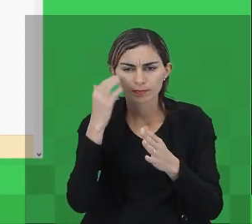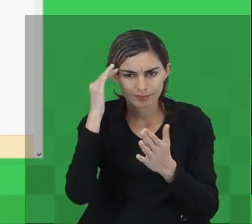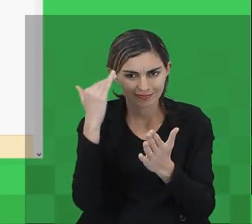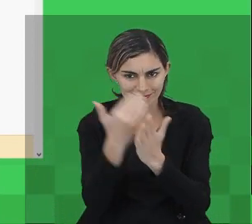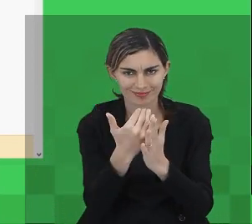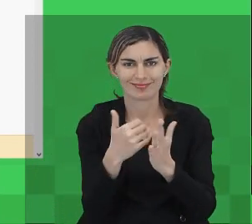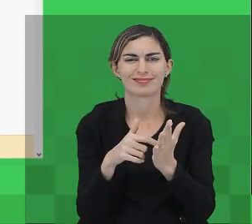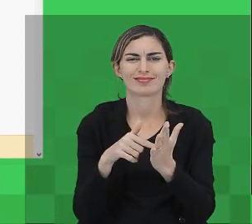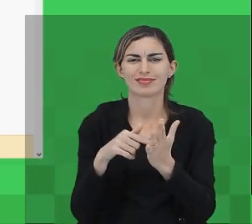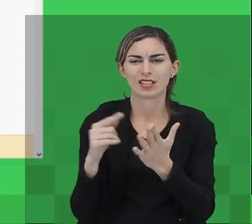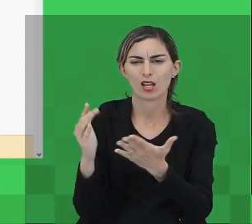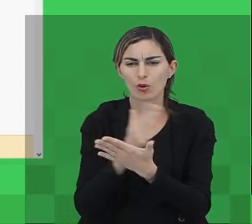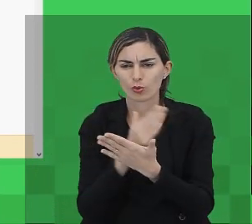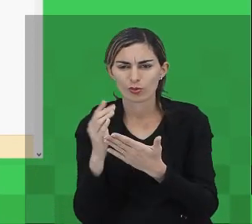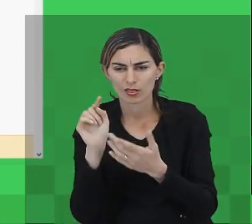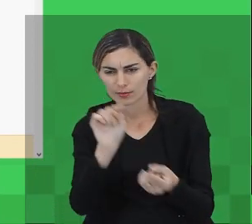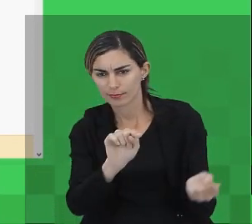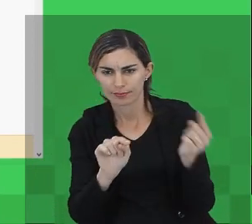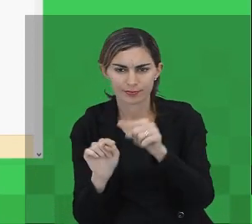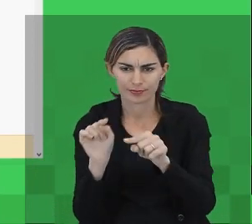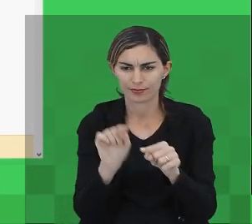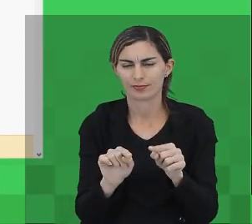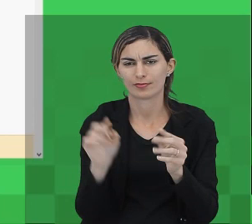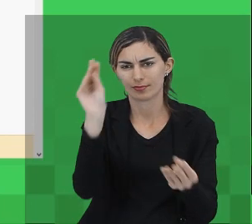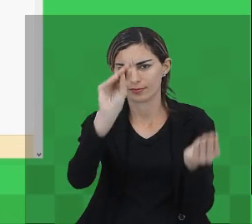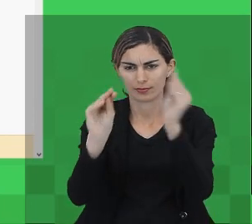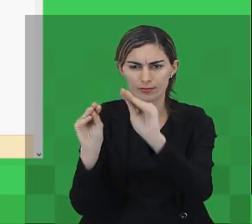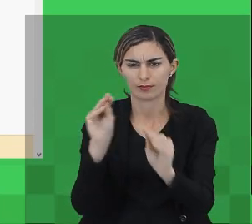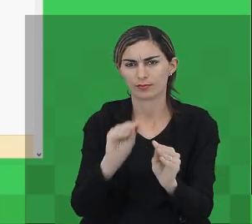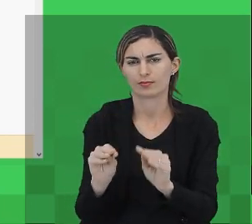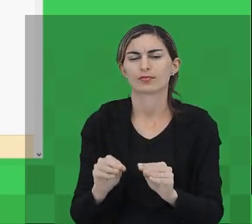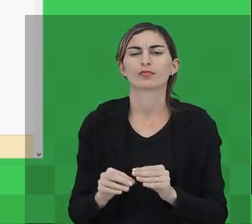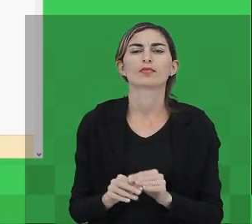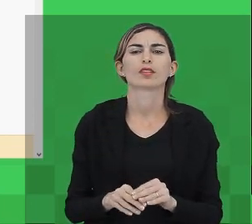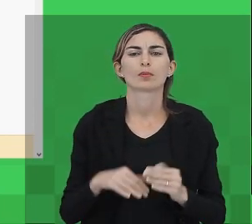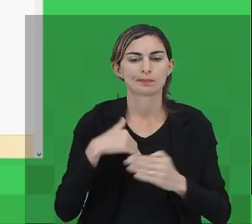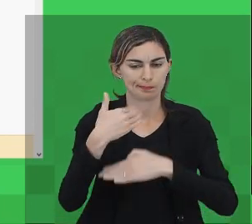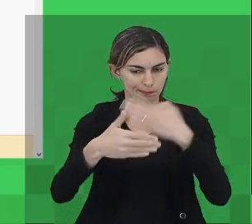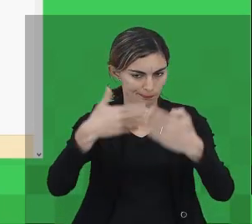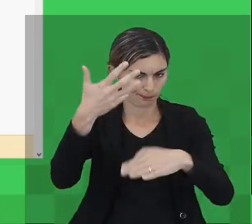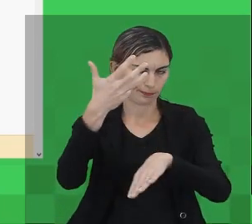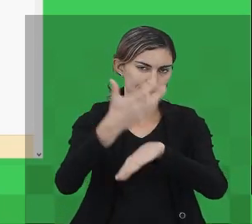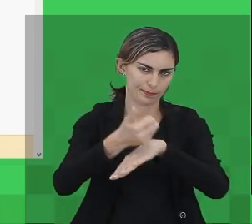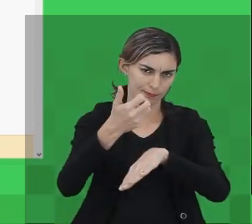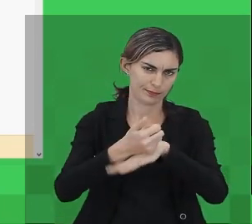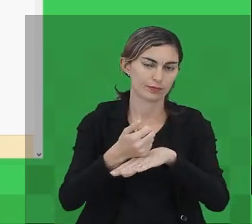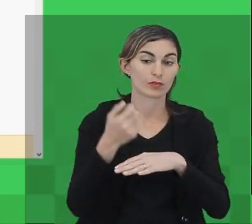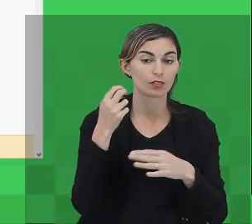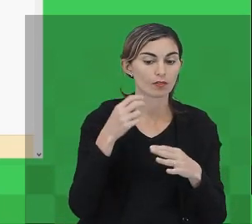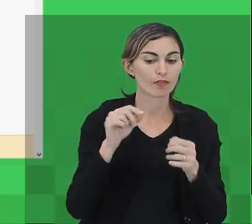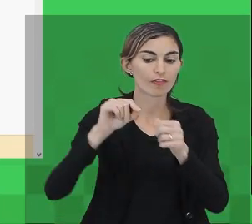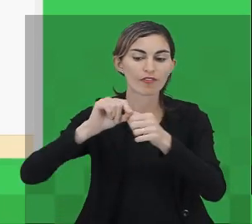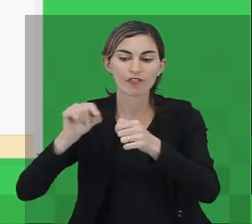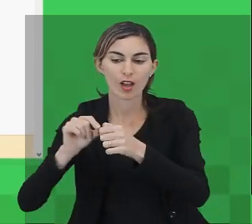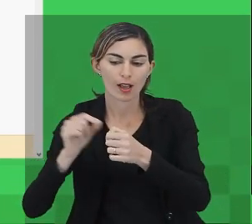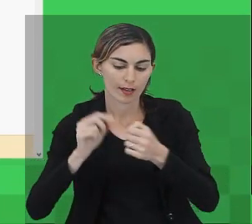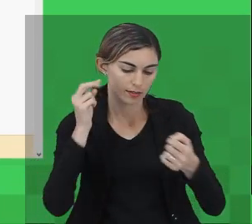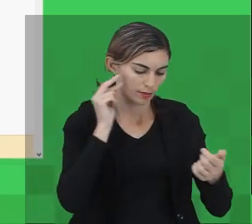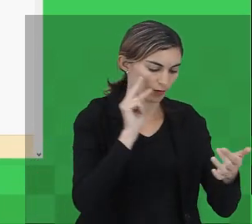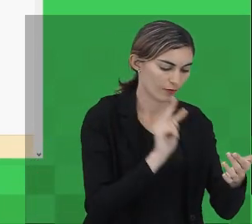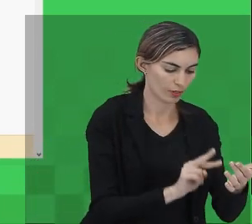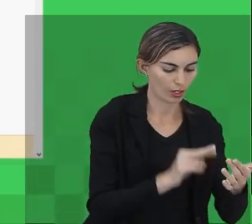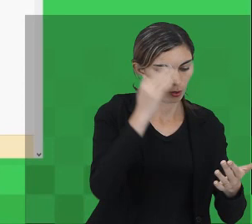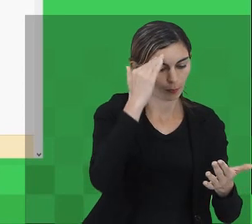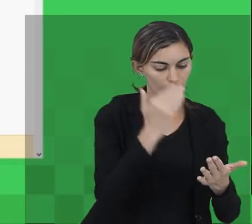algumas telas para poder fazer o processo de instalação. Então, você vai fazer